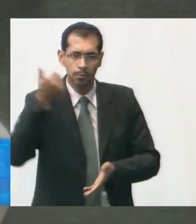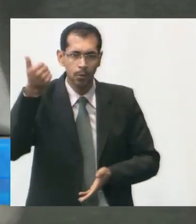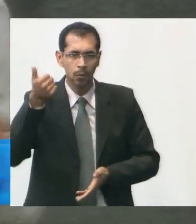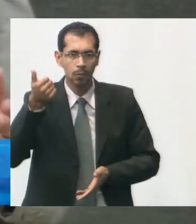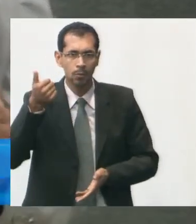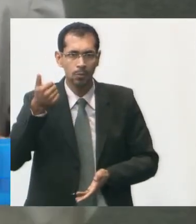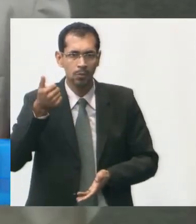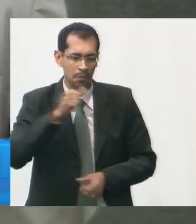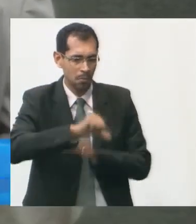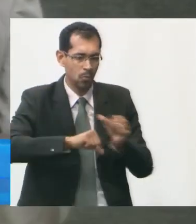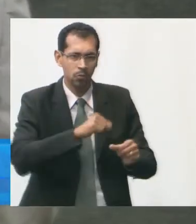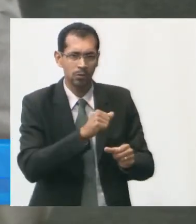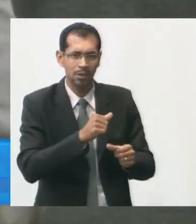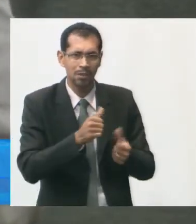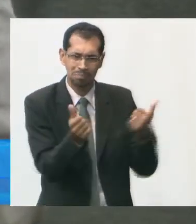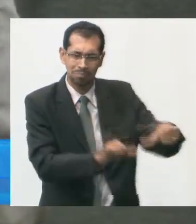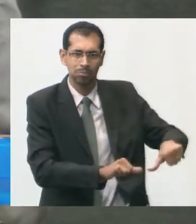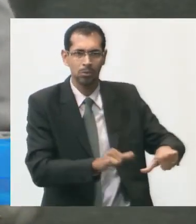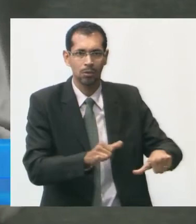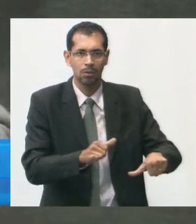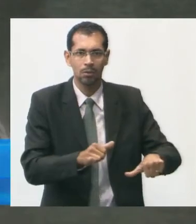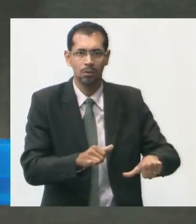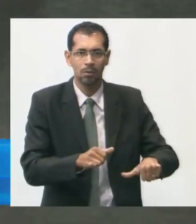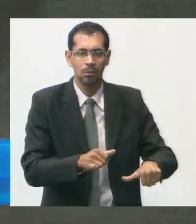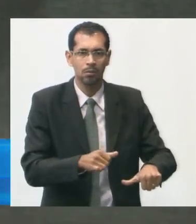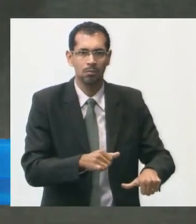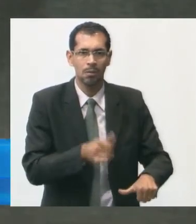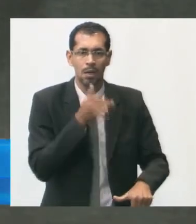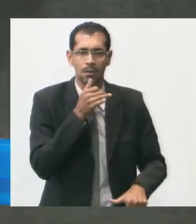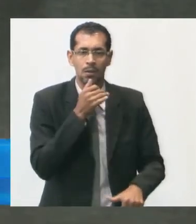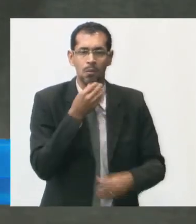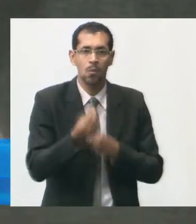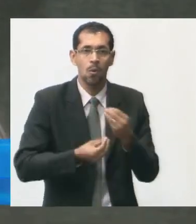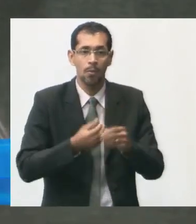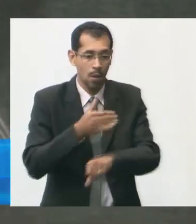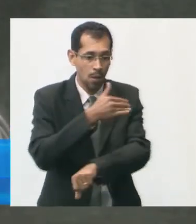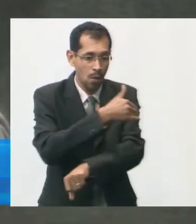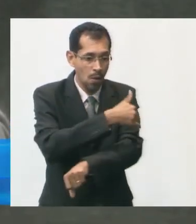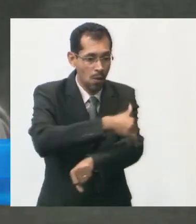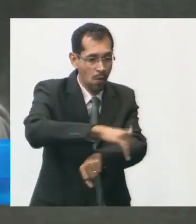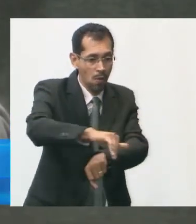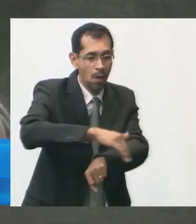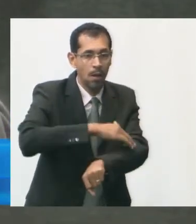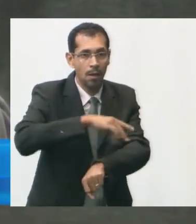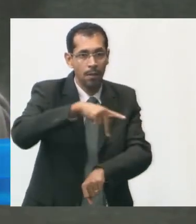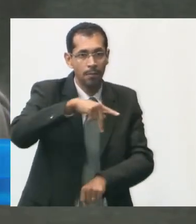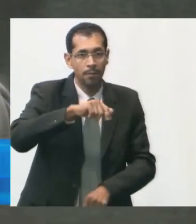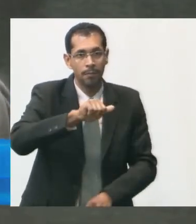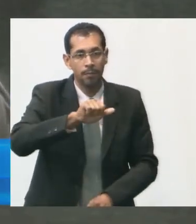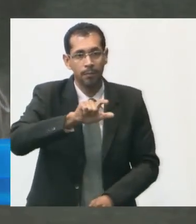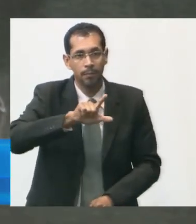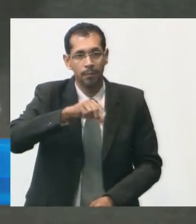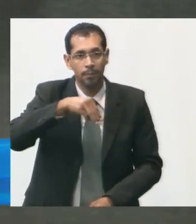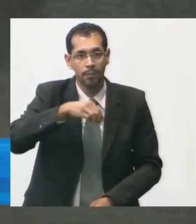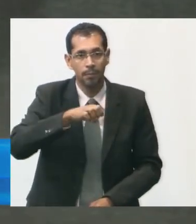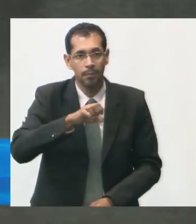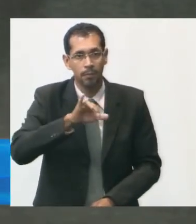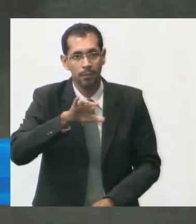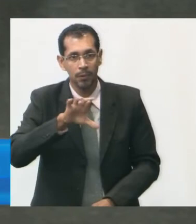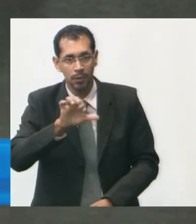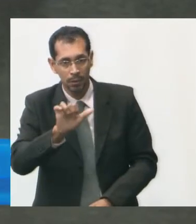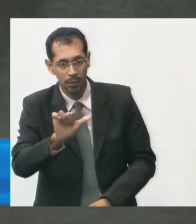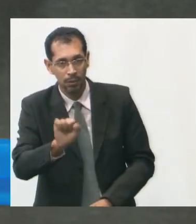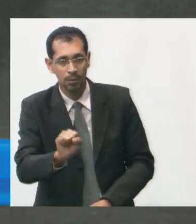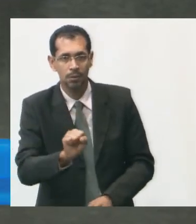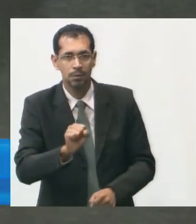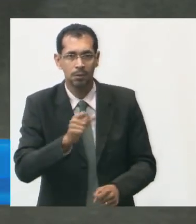vai pegar uma Rua das Palmeiras, que dá acesso à Leitão da Silva, que dá acesso à Avenida Nossa Senhora